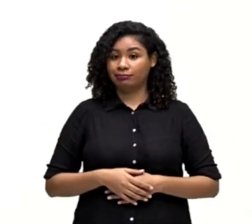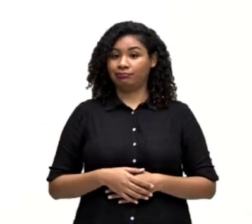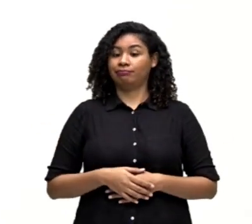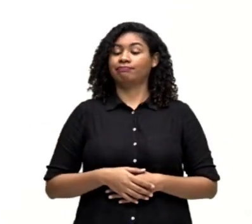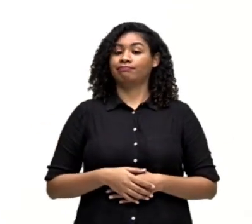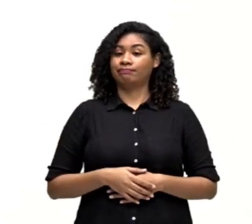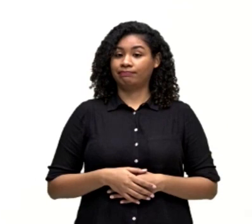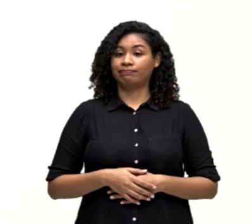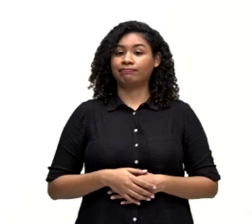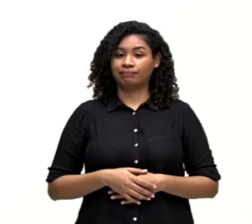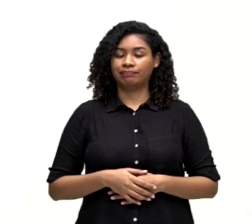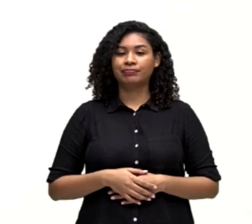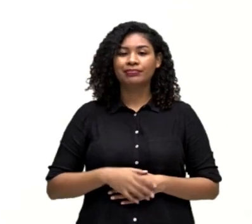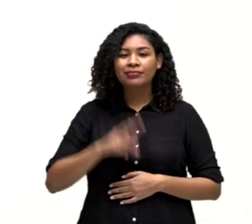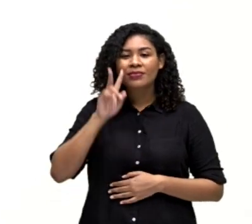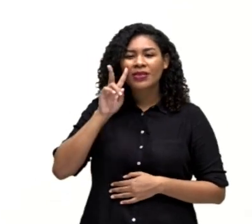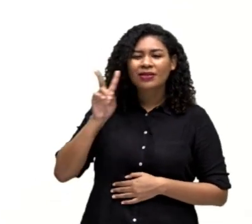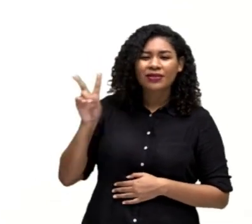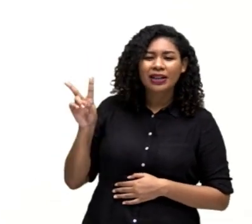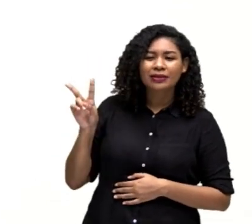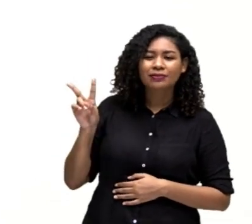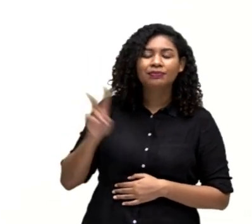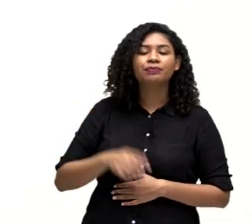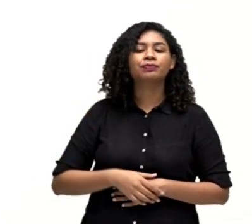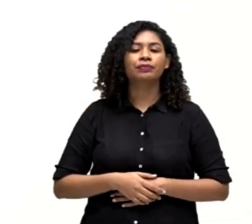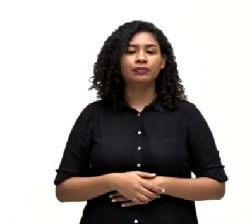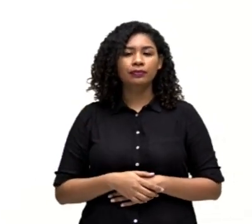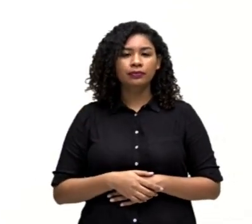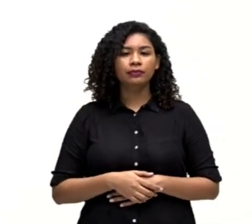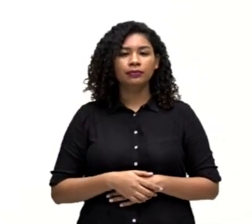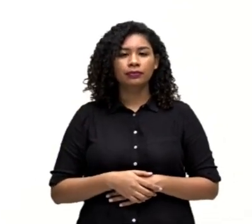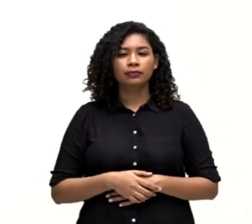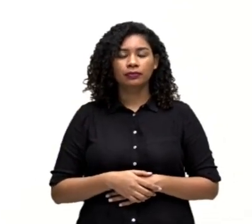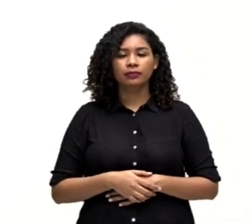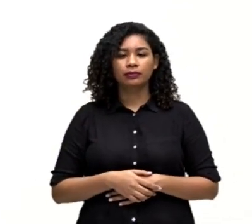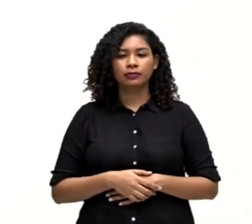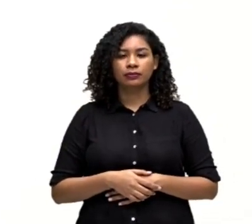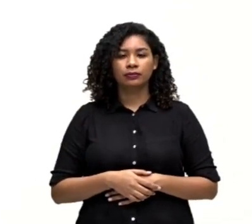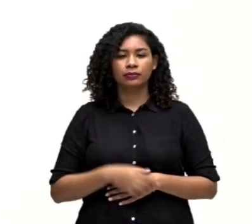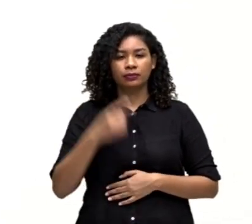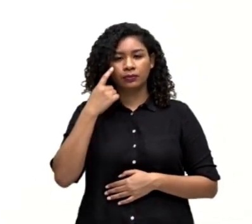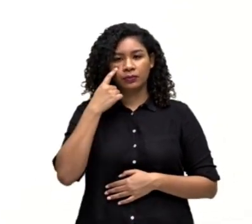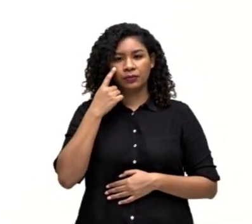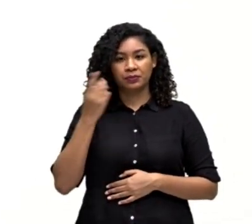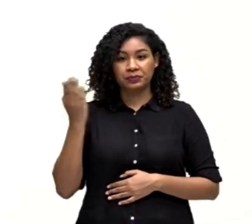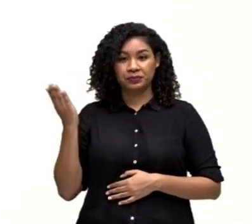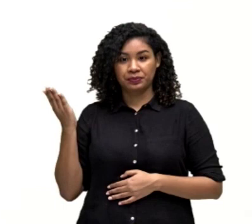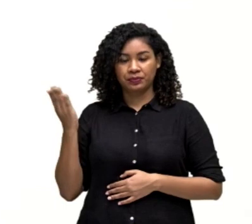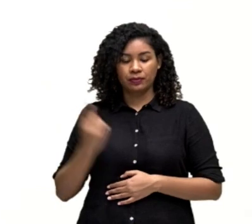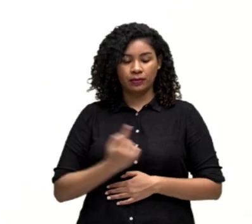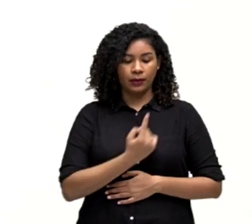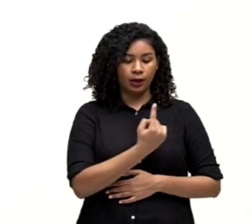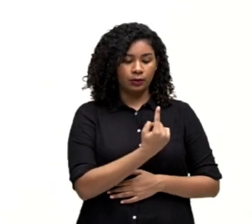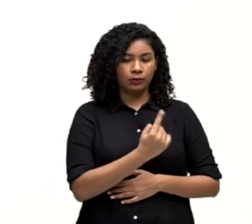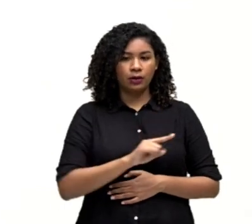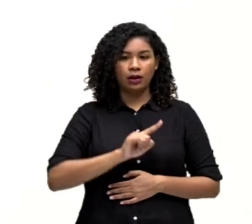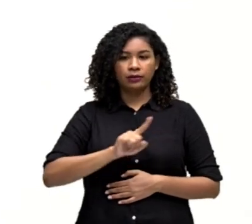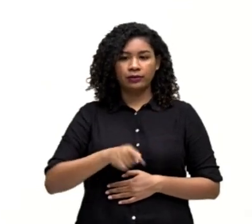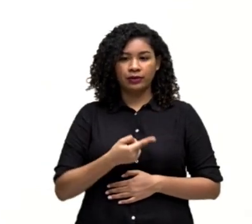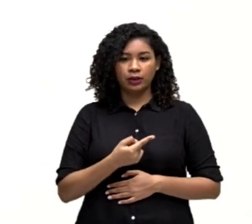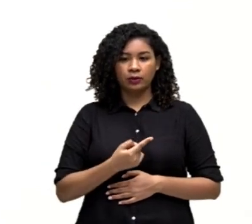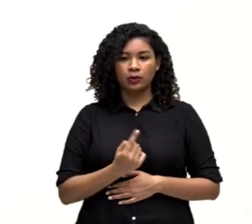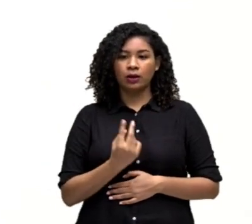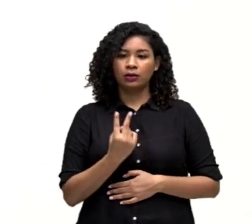lá. Reparem que na parte fracionária, no número decimal, nós